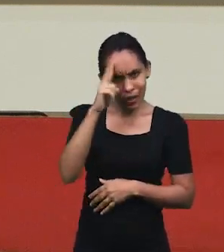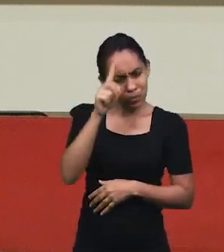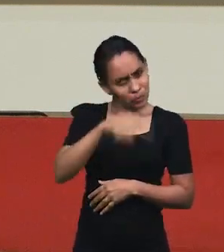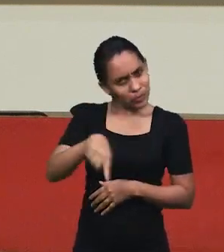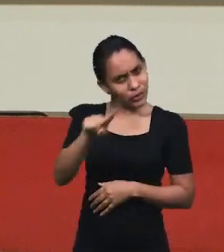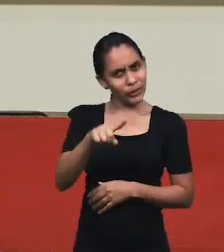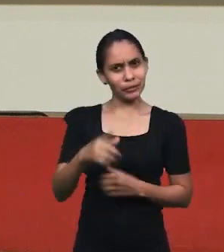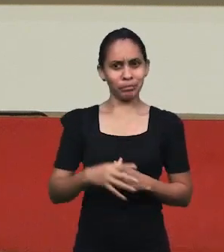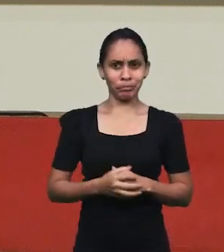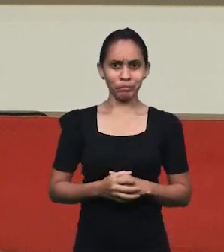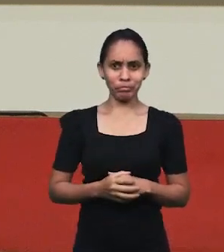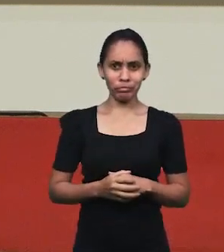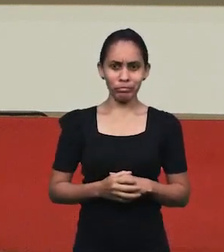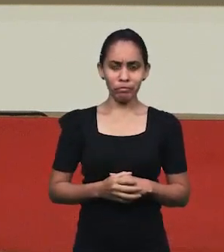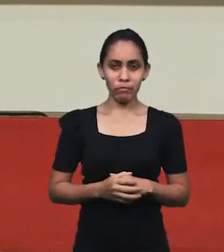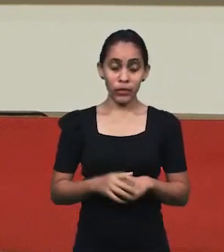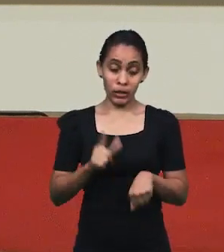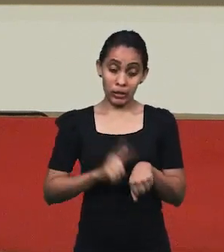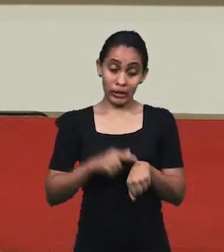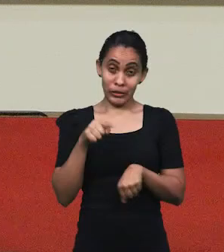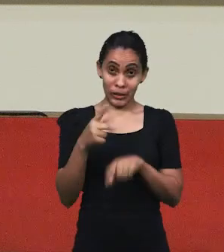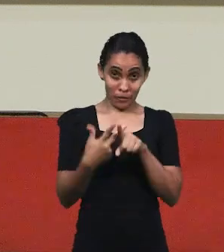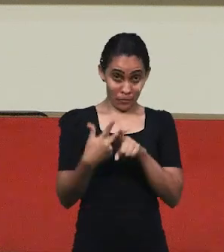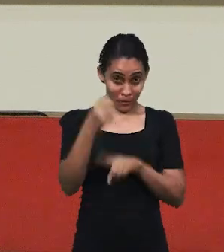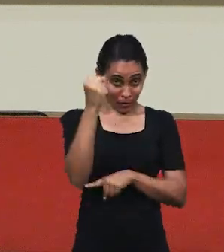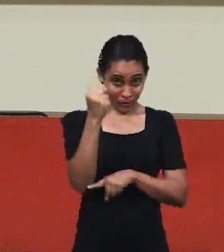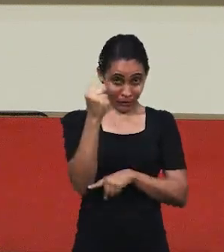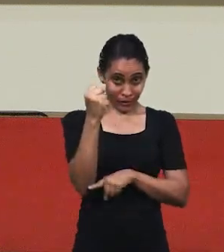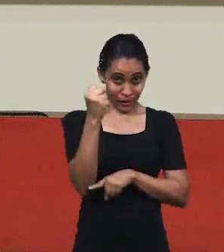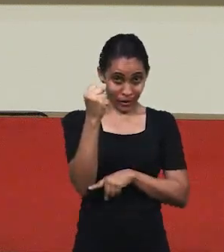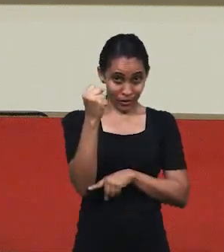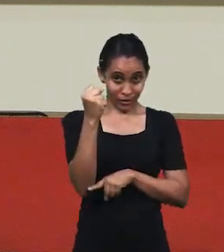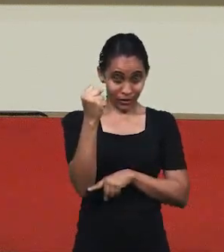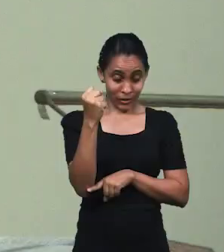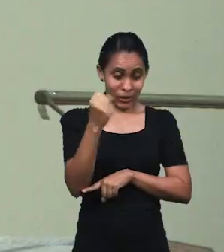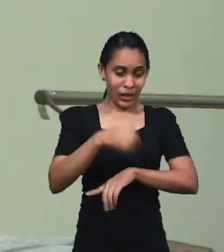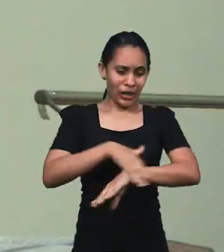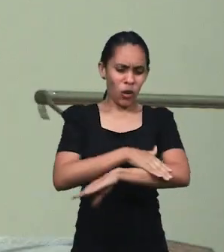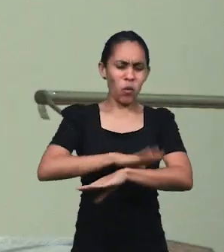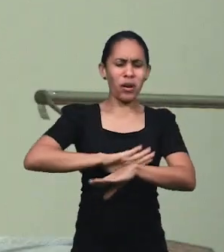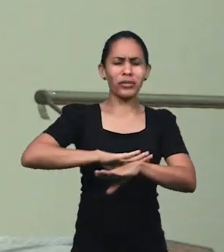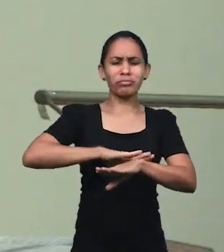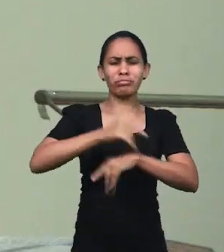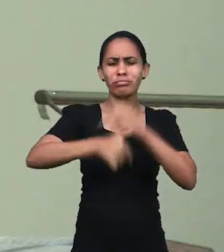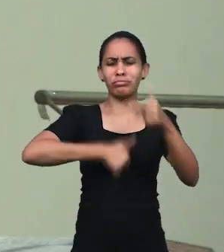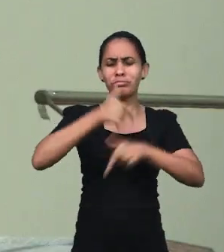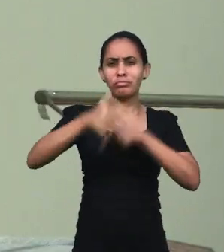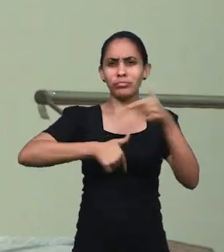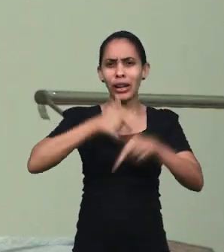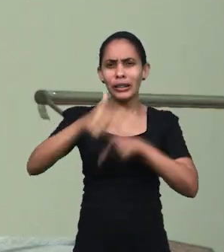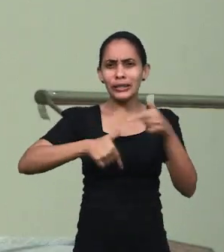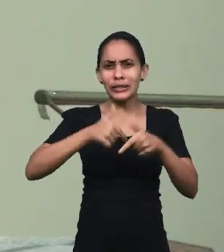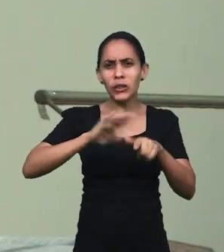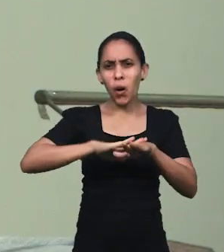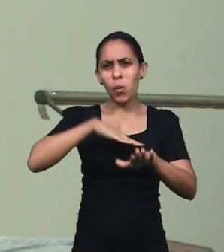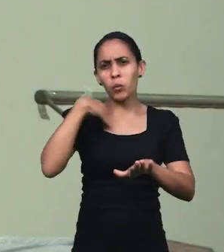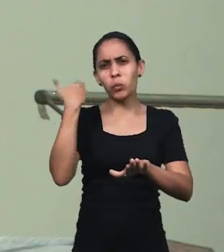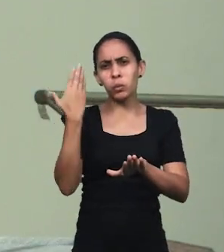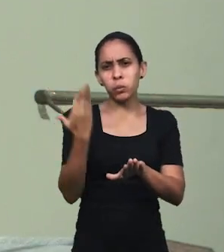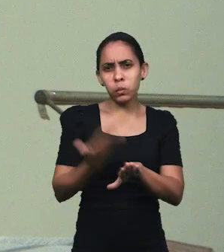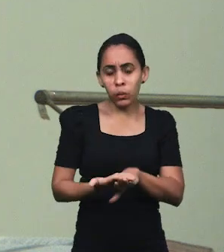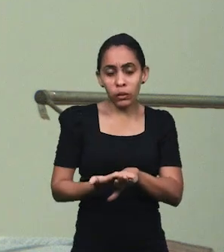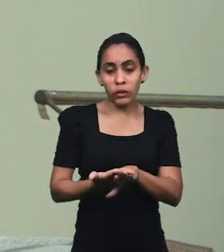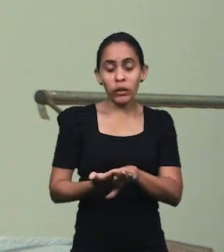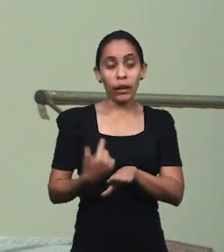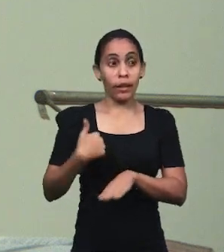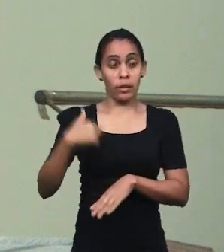esperança. Lembre disso, soldados. Quando você vencer o dia inteiro na rua e chegar em casa, debaixo do telhado, tiver luta.